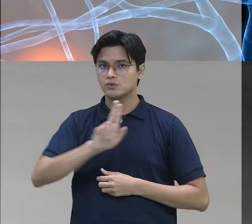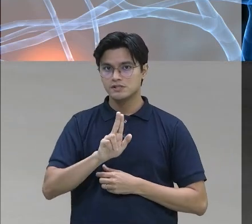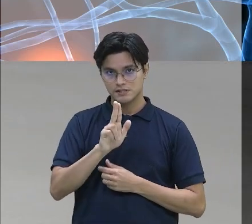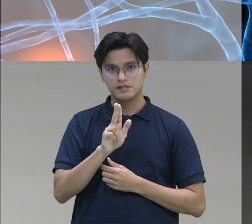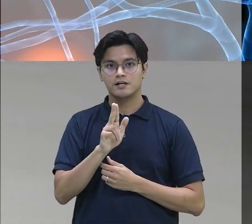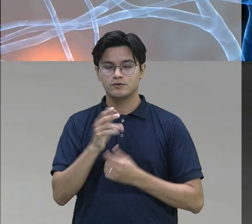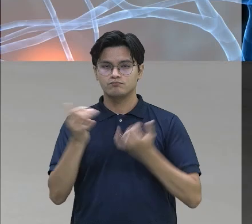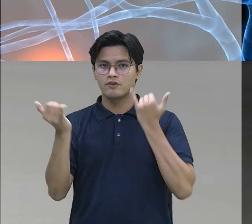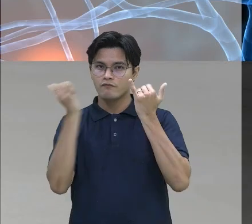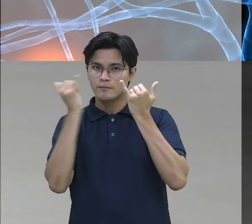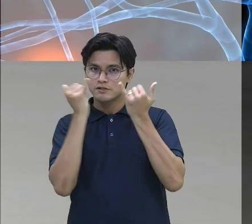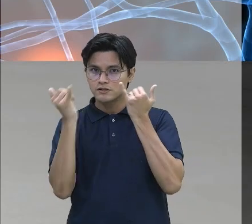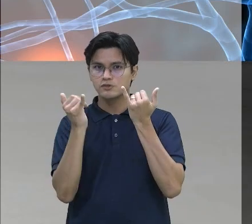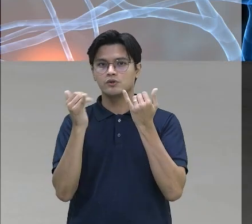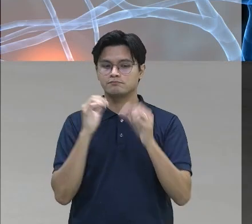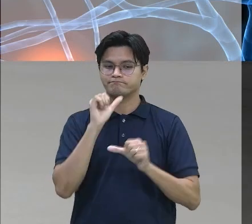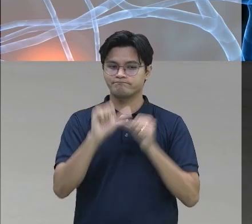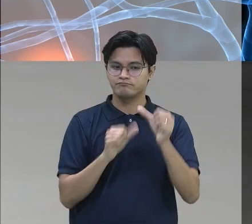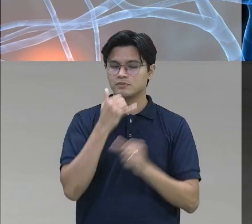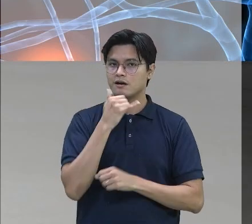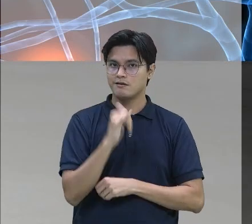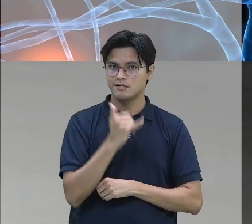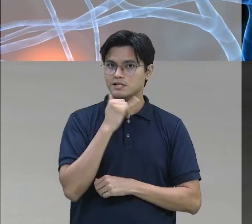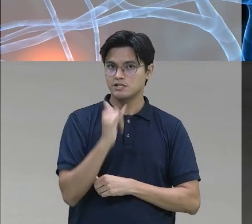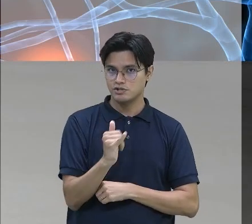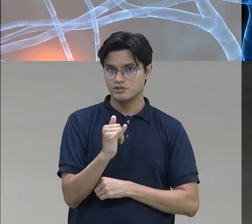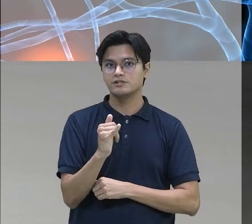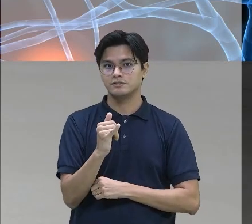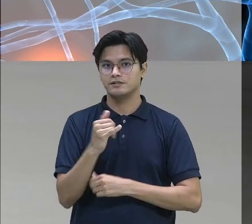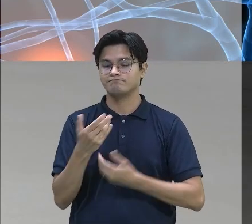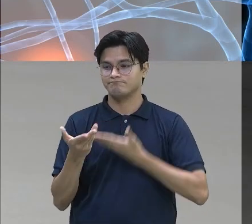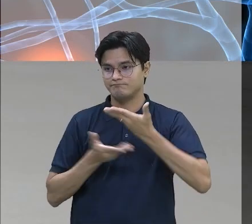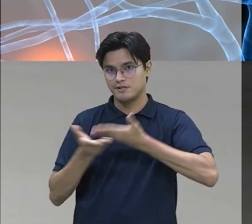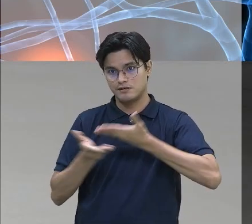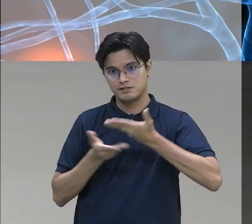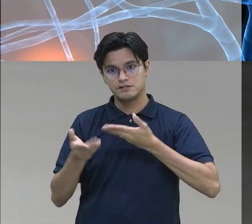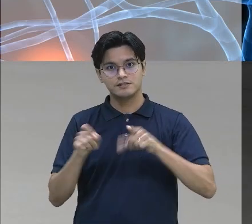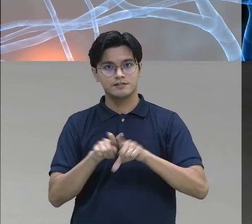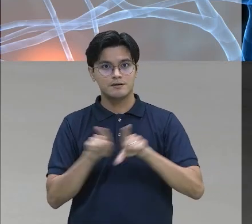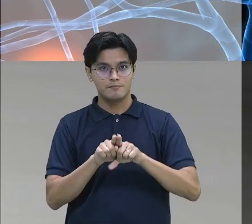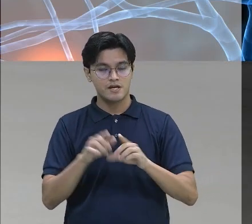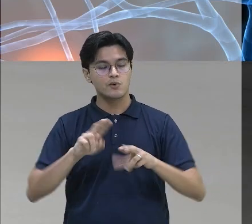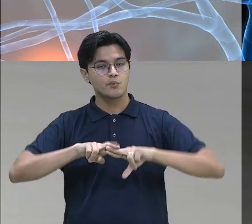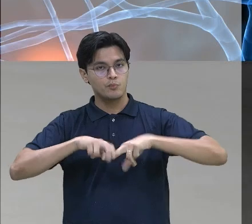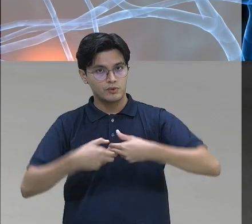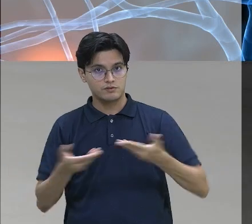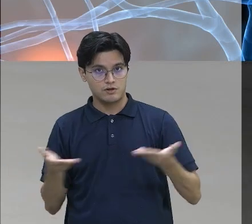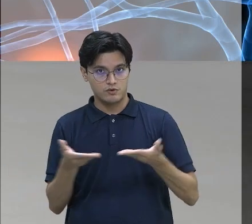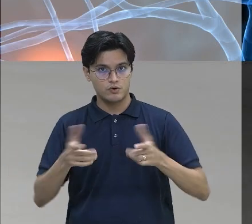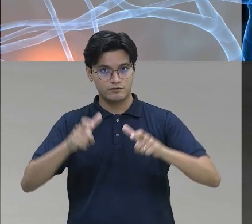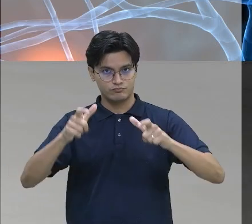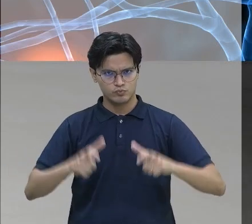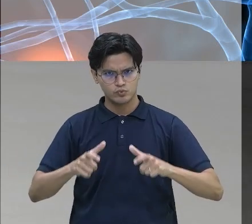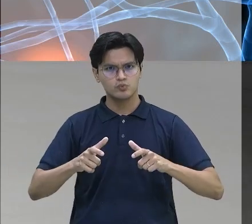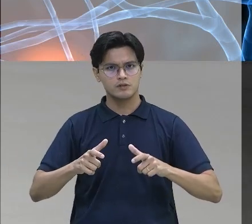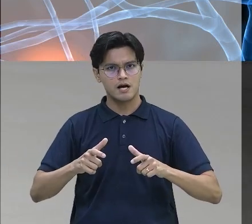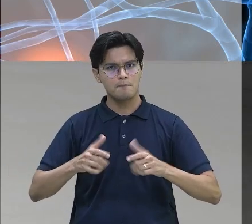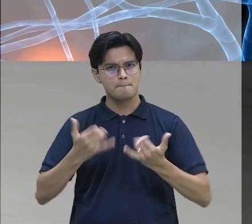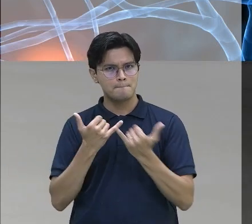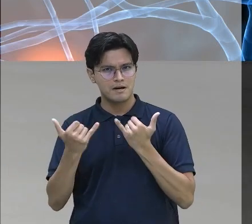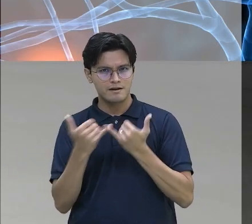também. Então, nós temos aí esse cenário meio futurístico para mostrar para vocês mais ou menos como é que acontece essa